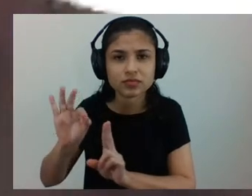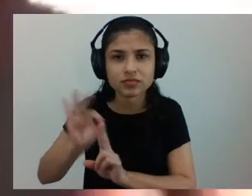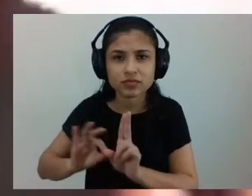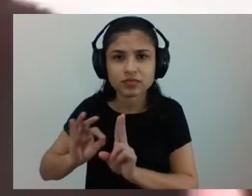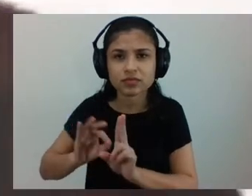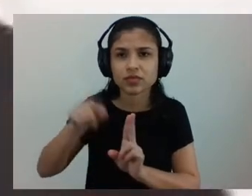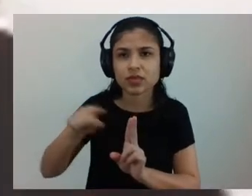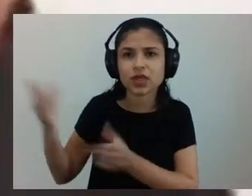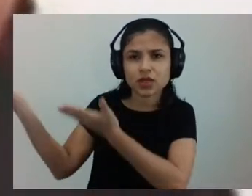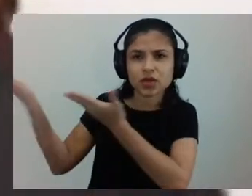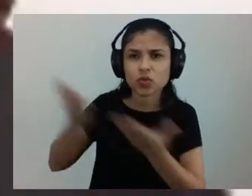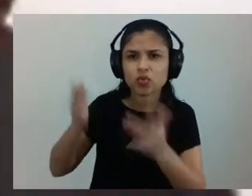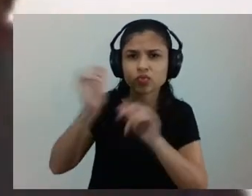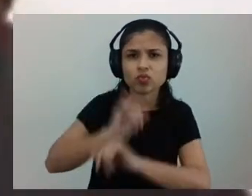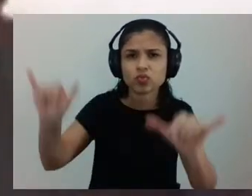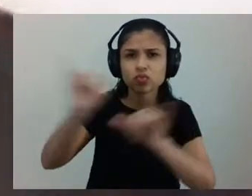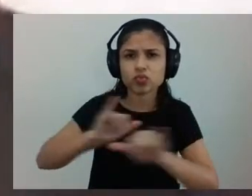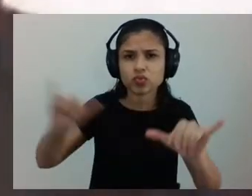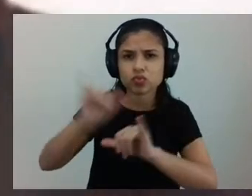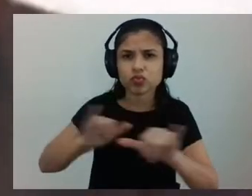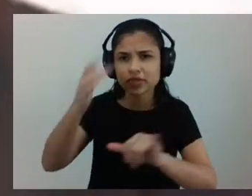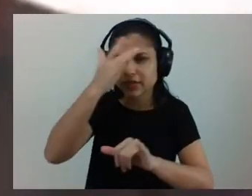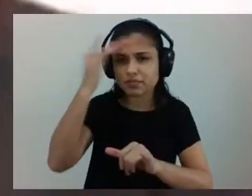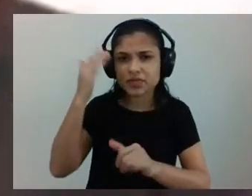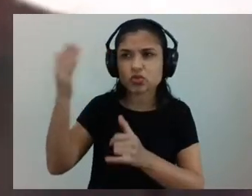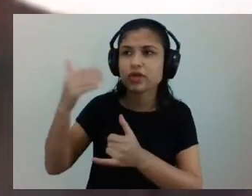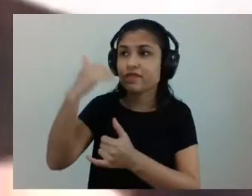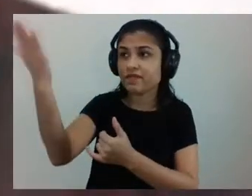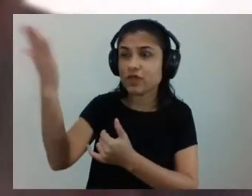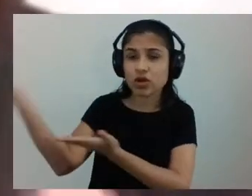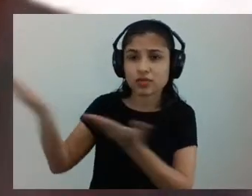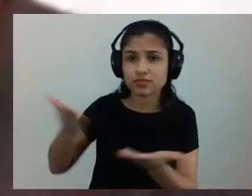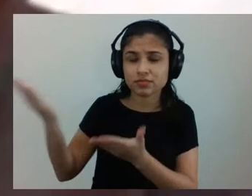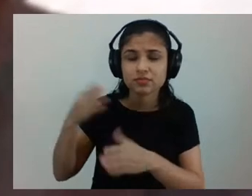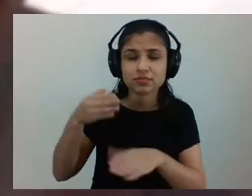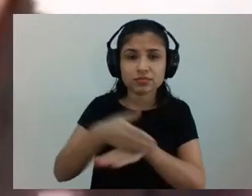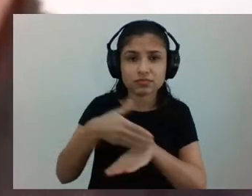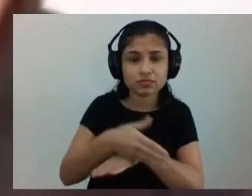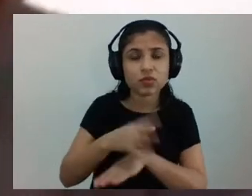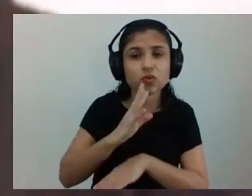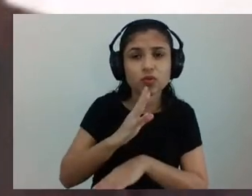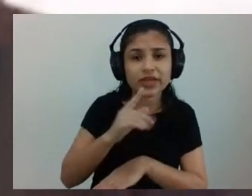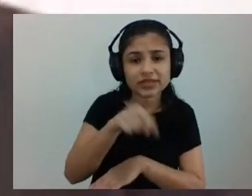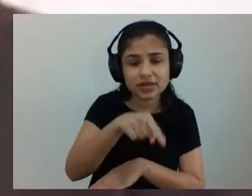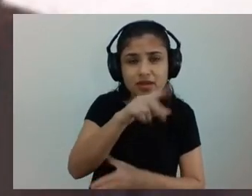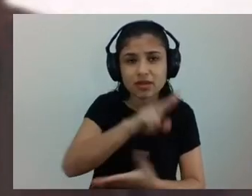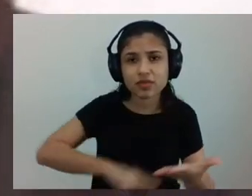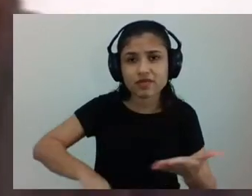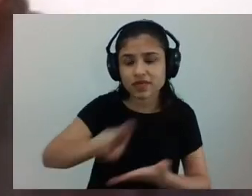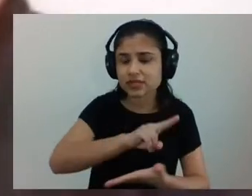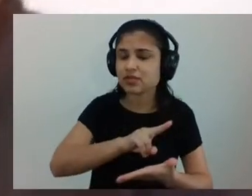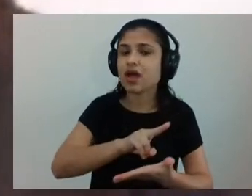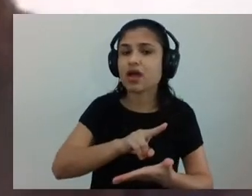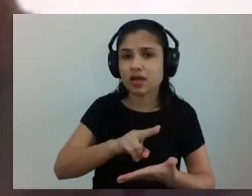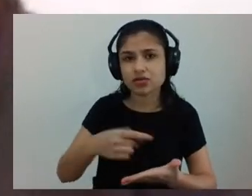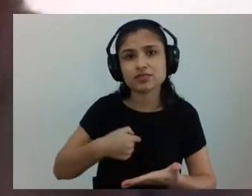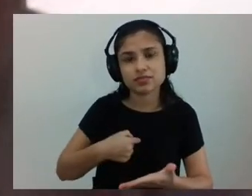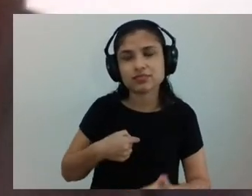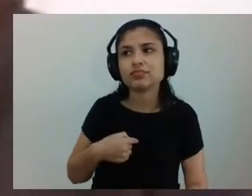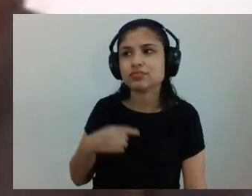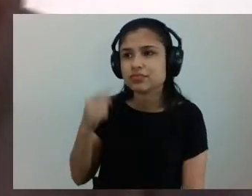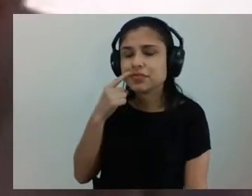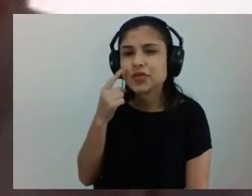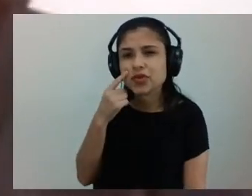é muito emocionante ver como funciona a pesquisa. É um programa de tablet para todos. A gente tirou esse programa, cópia do Uruguai, o Uruguai